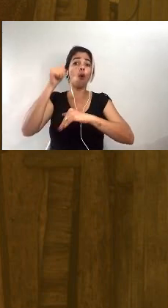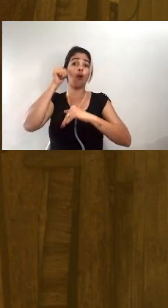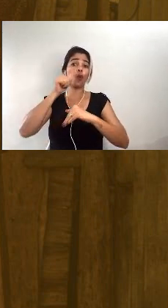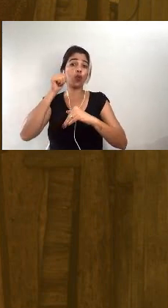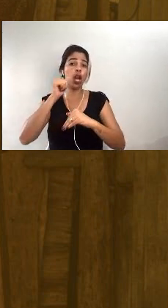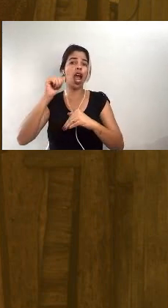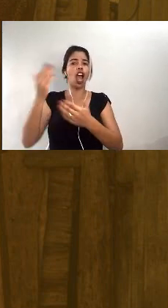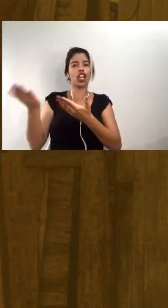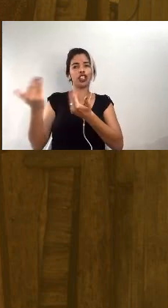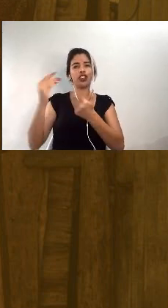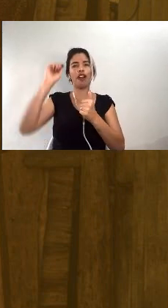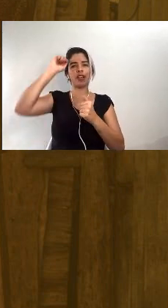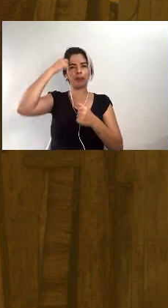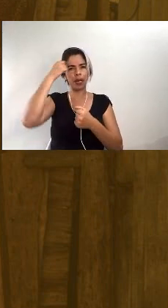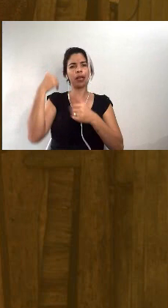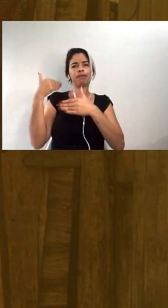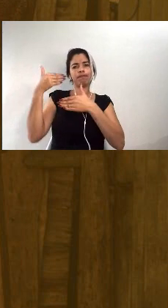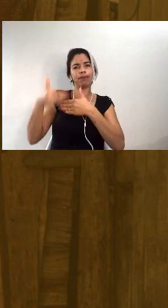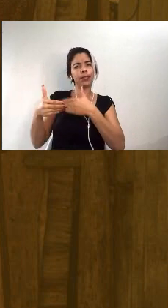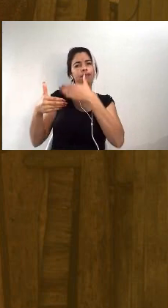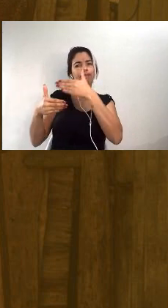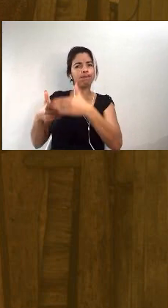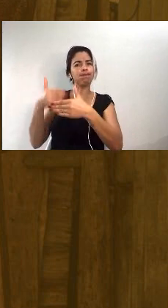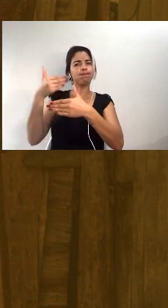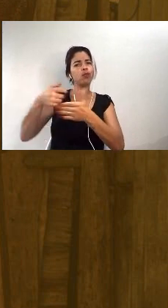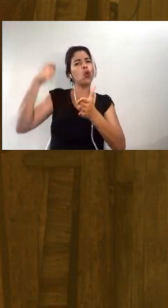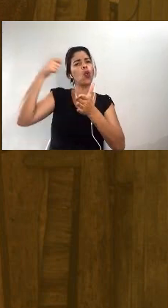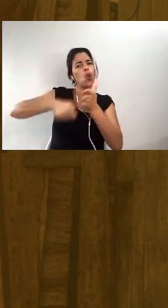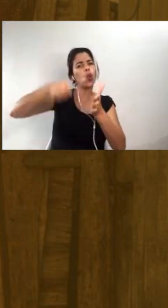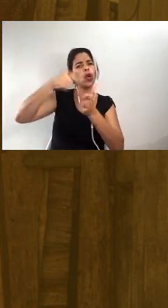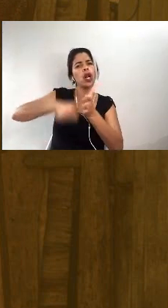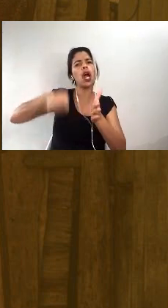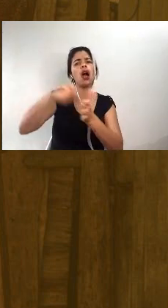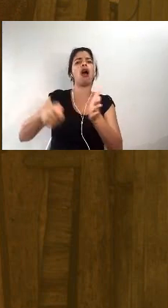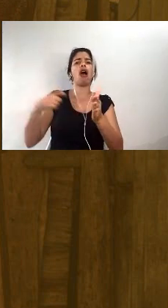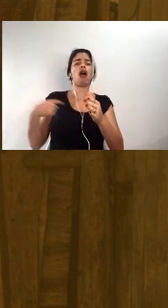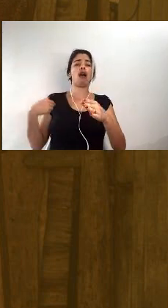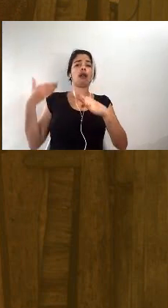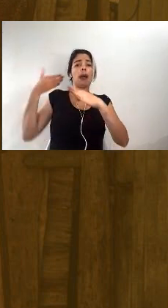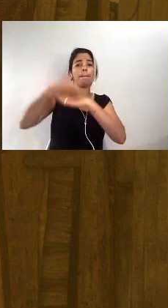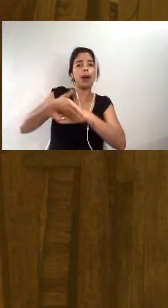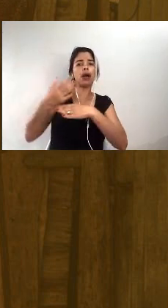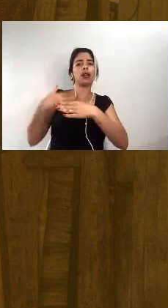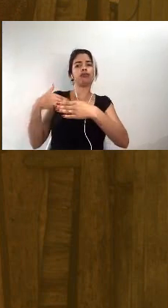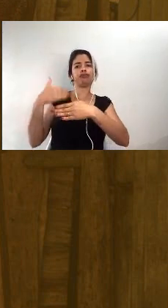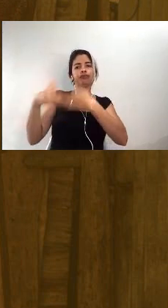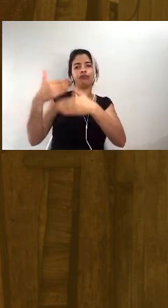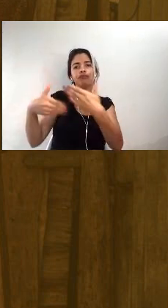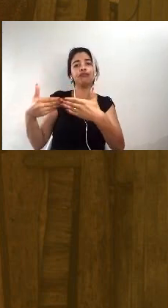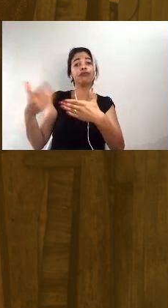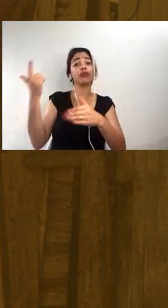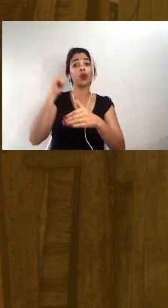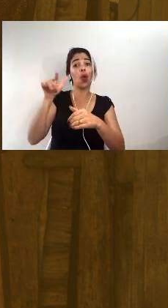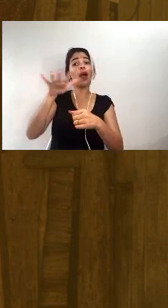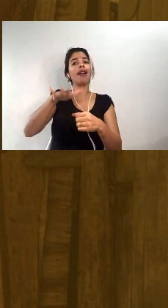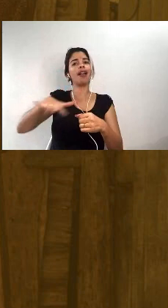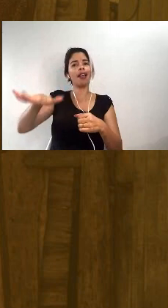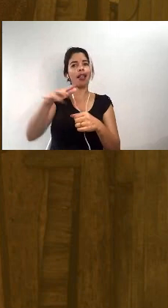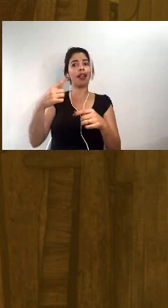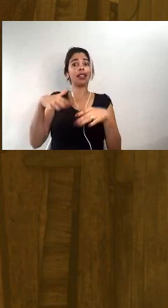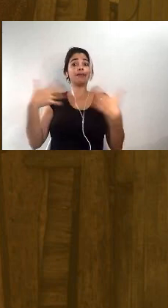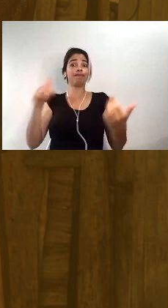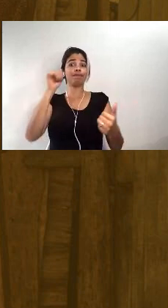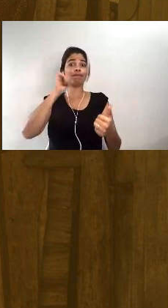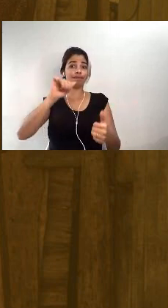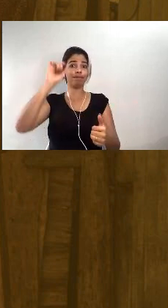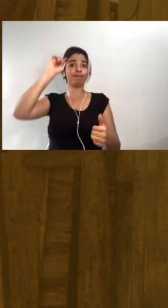pouco também foram reivindicando e buscando também o seu lugar de voz, de participação, de construção desse espaço. E as negras ativas,